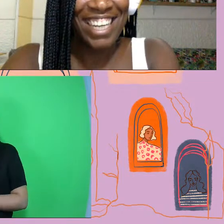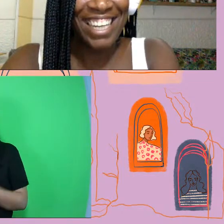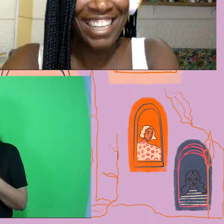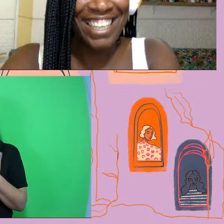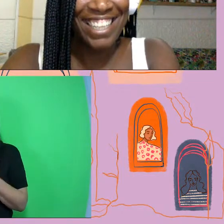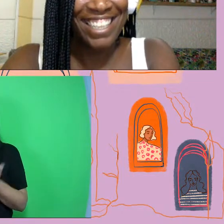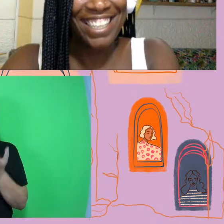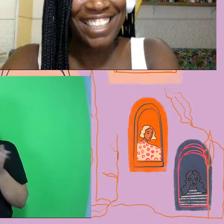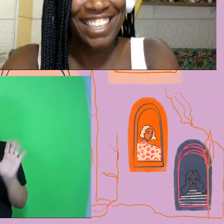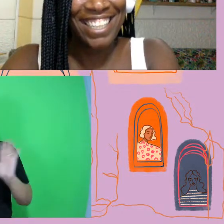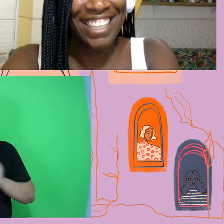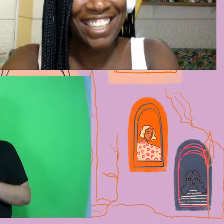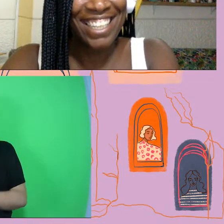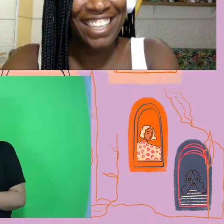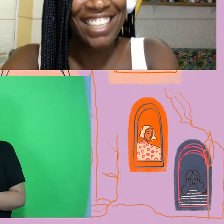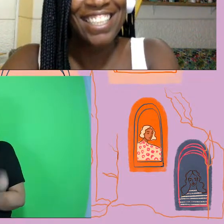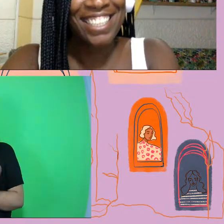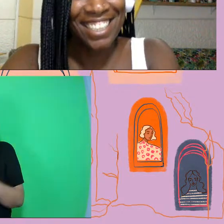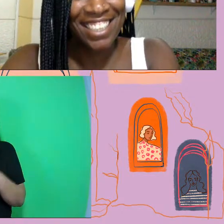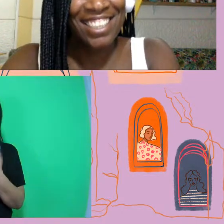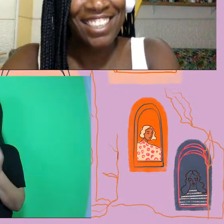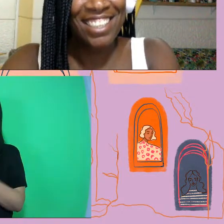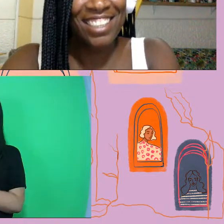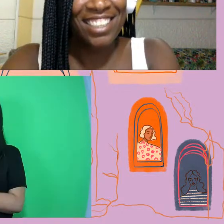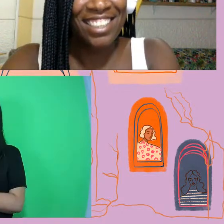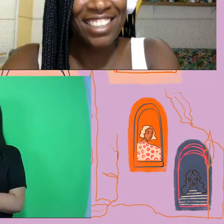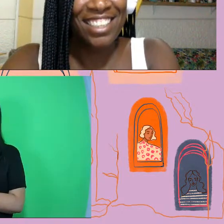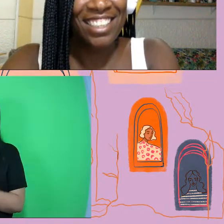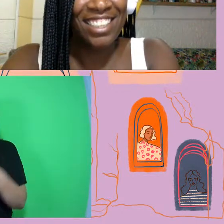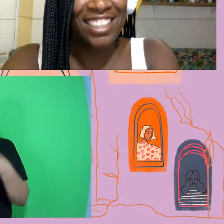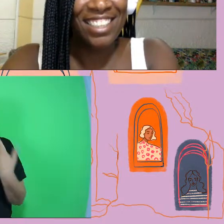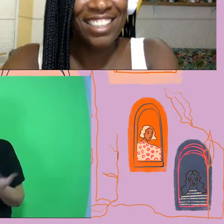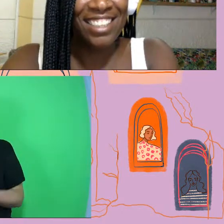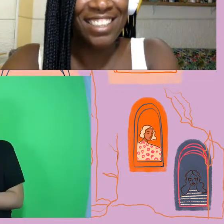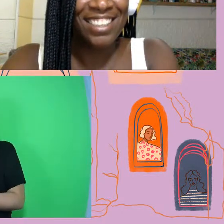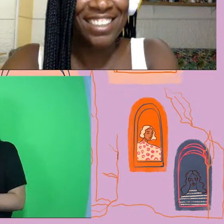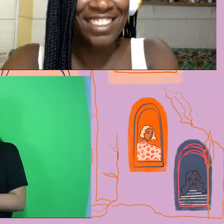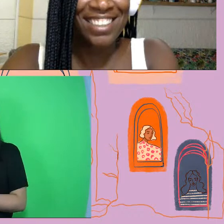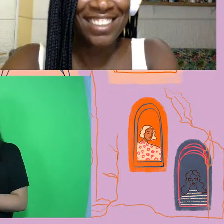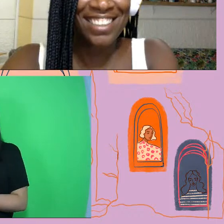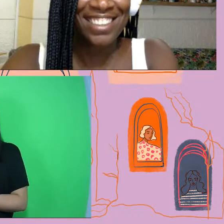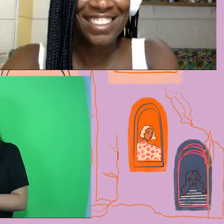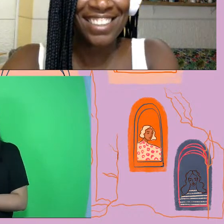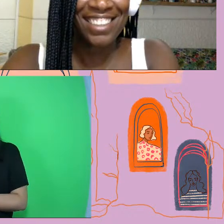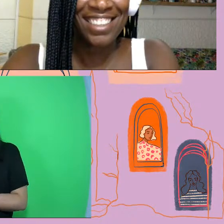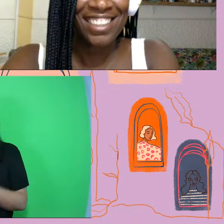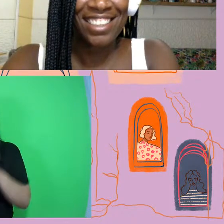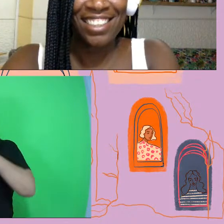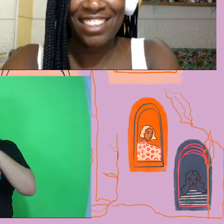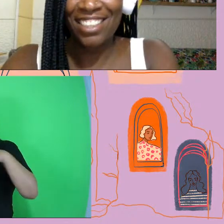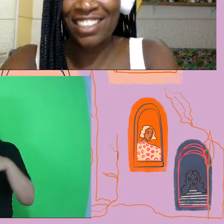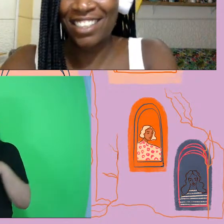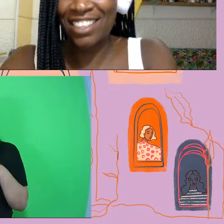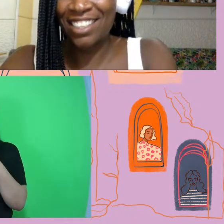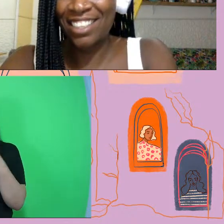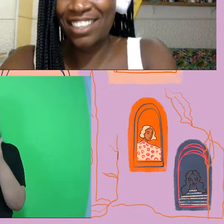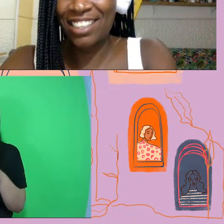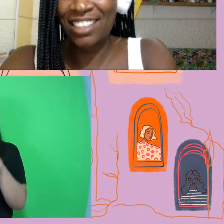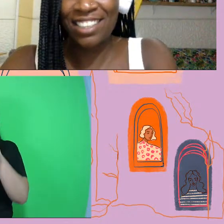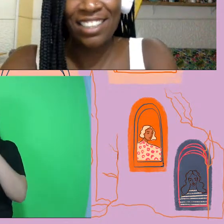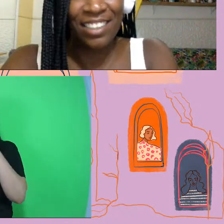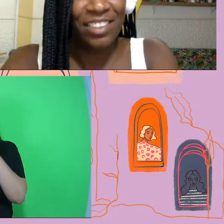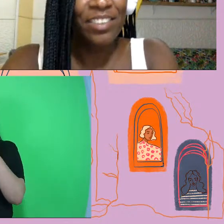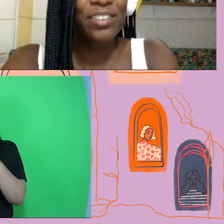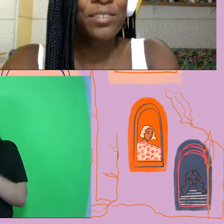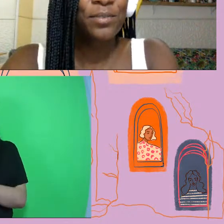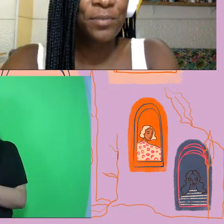Olá, tudo bem? Olá, tudo bem, Jaciana? A Jaciana é empresária, idealizadora da Era Uma Vez o Mundo,